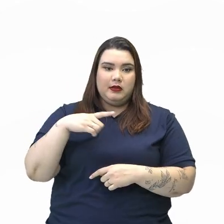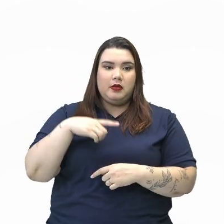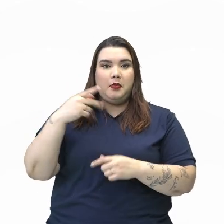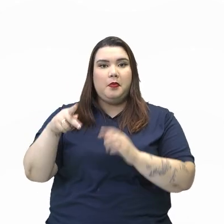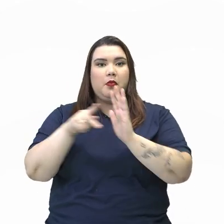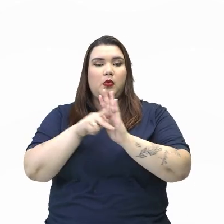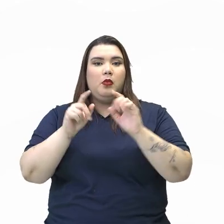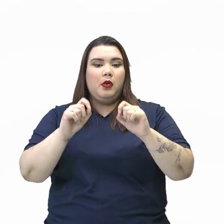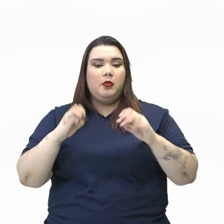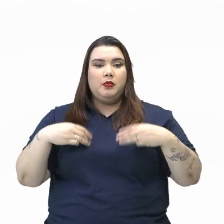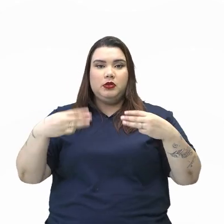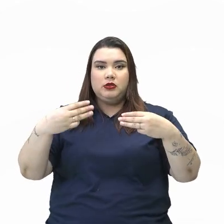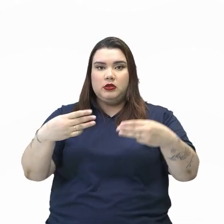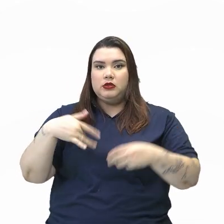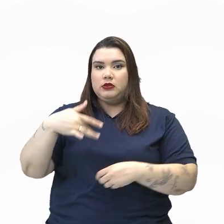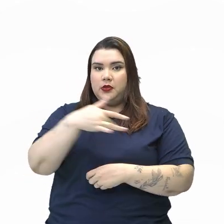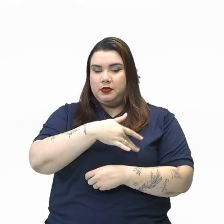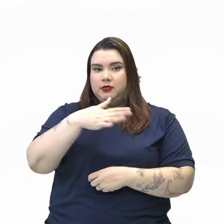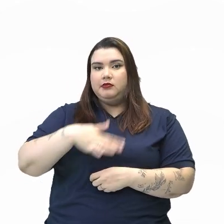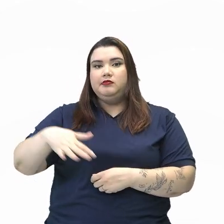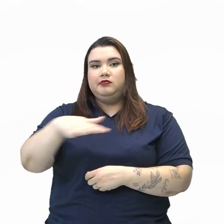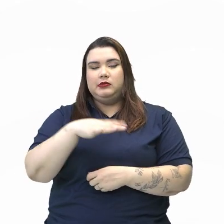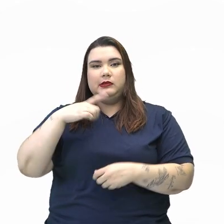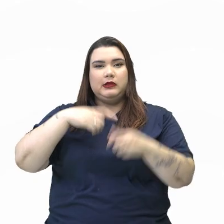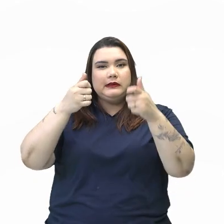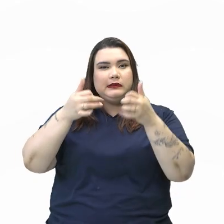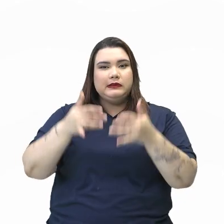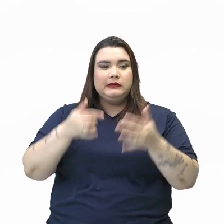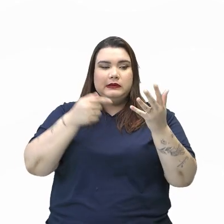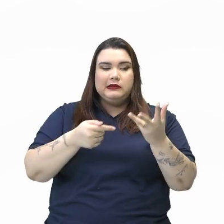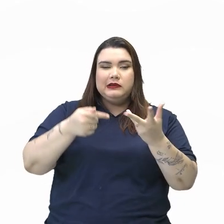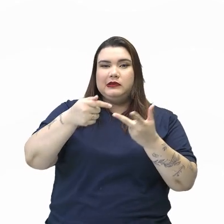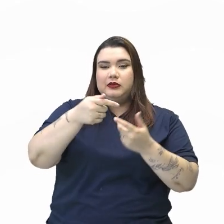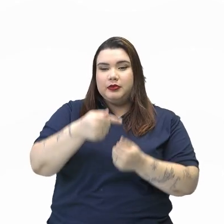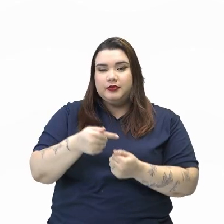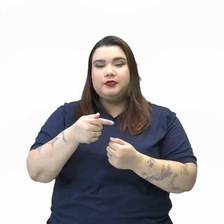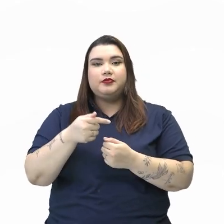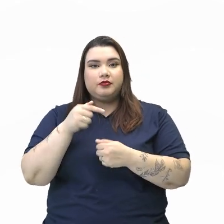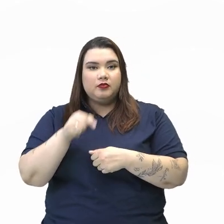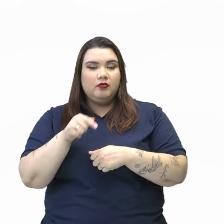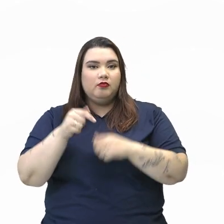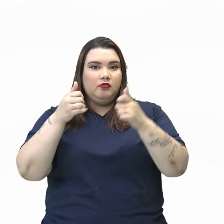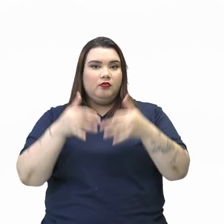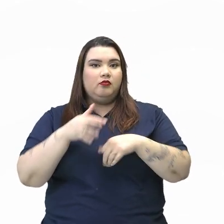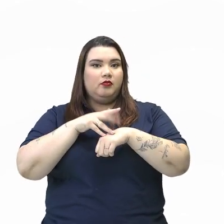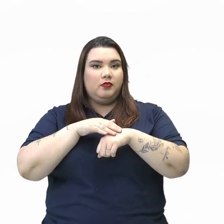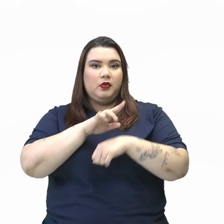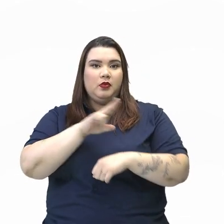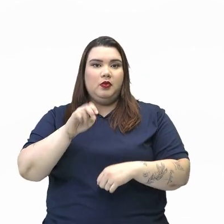pelo Ministério da Saúde, né. Nós temos muitos relatórios aí falando sobre a